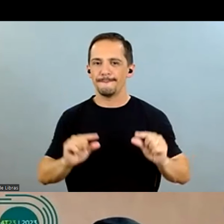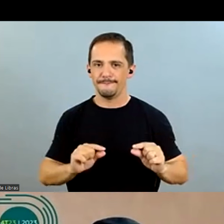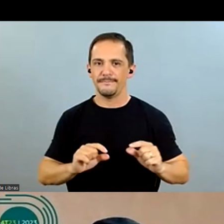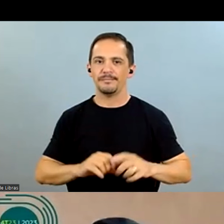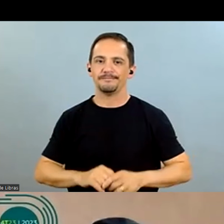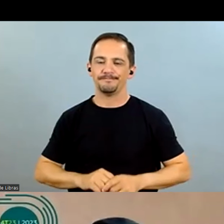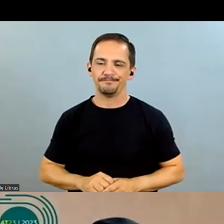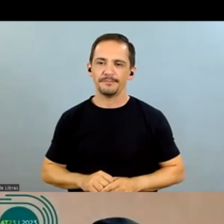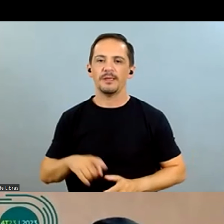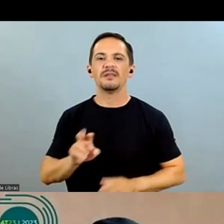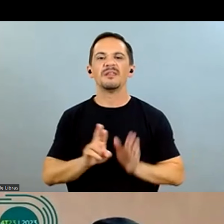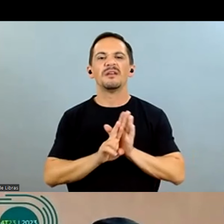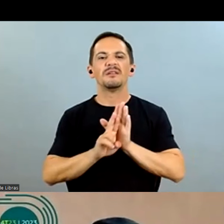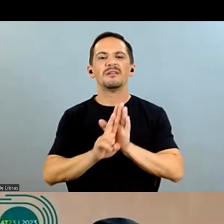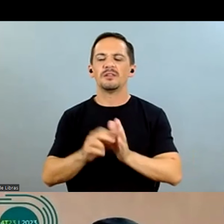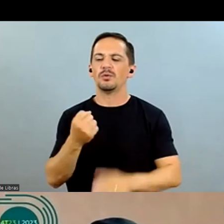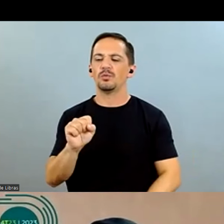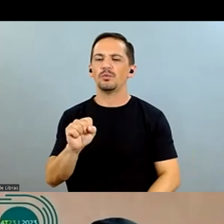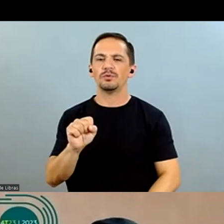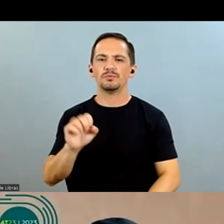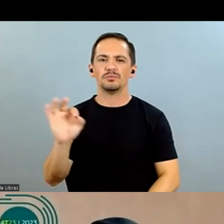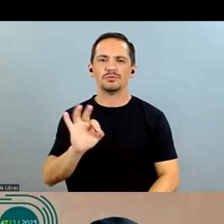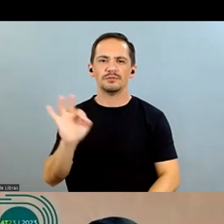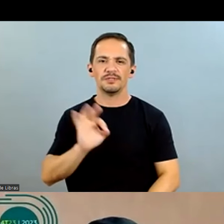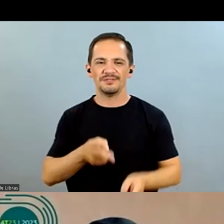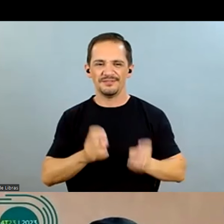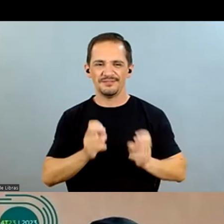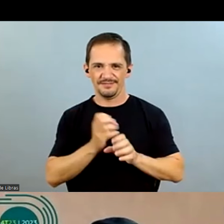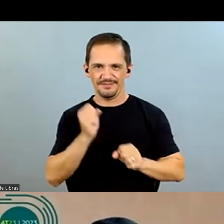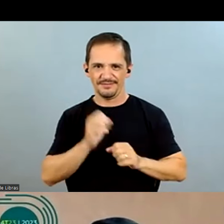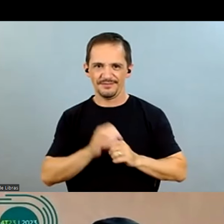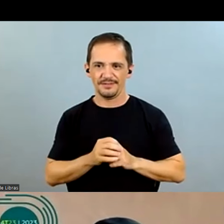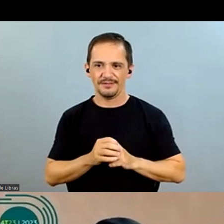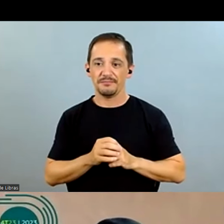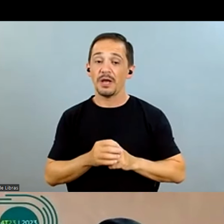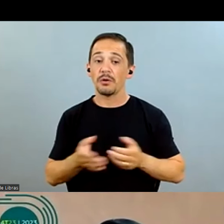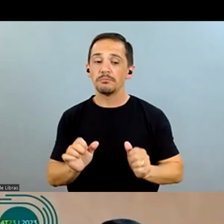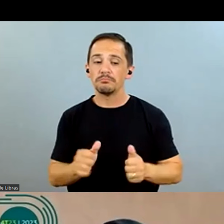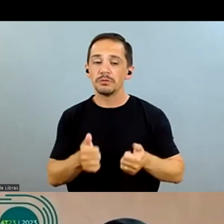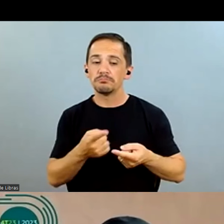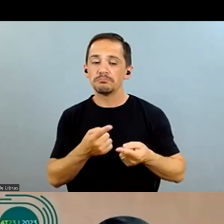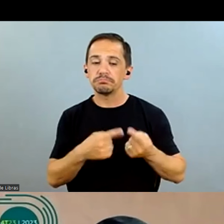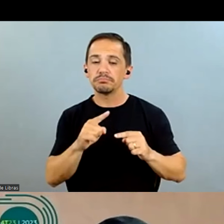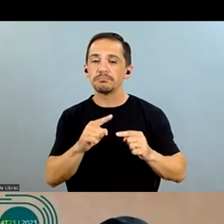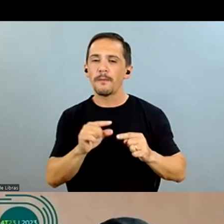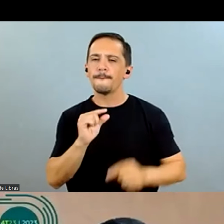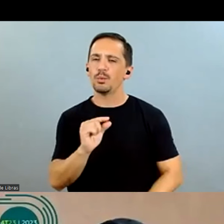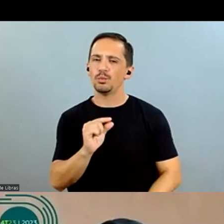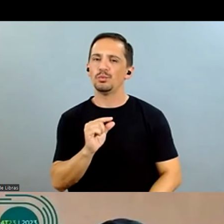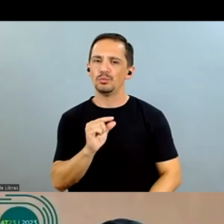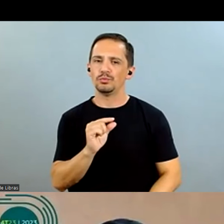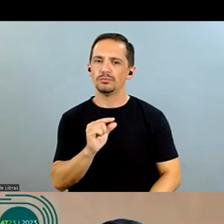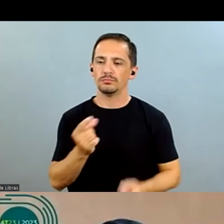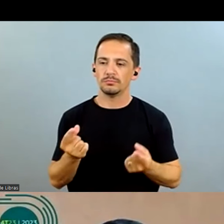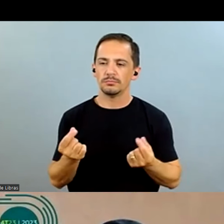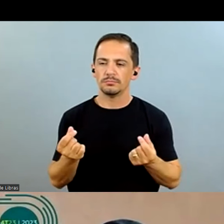8% da nossa receita mas a gente já vê uma reação pequena ainda eh de retomada dos preços mas é um indicativo de